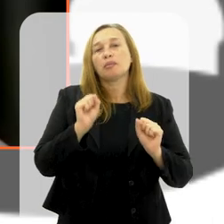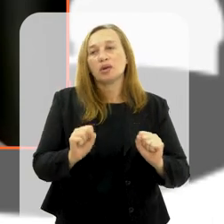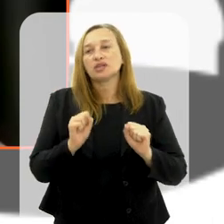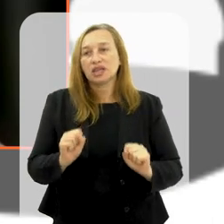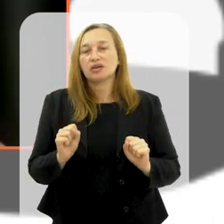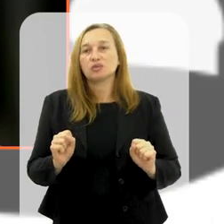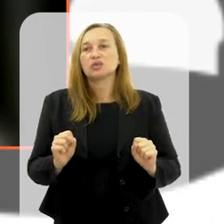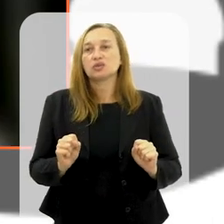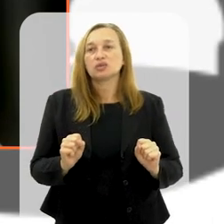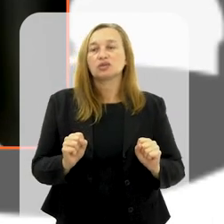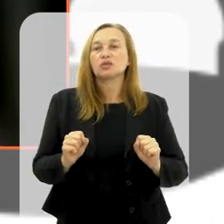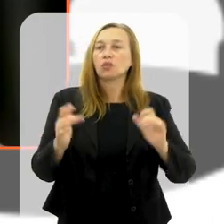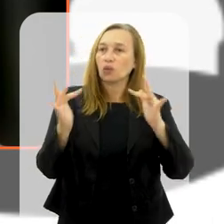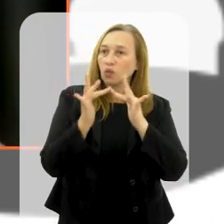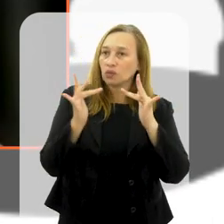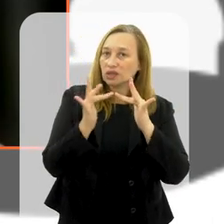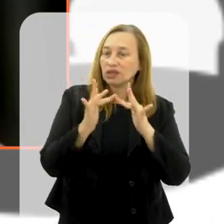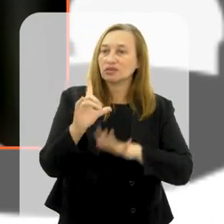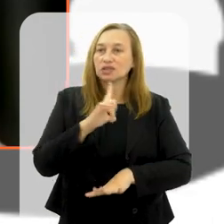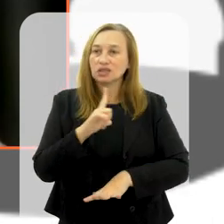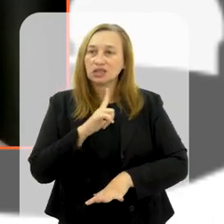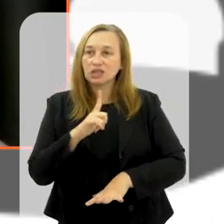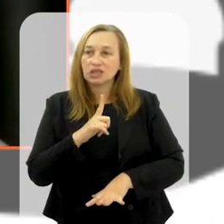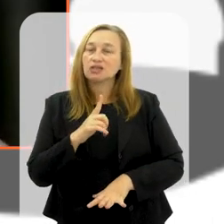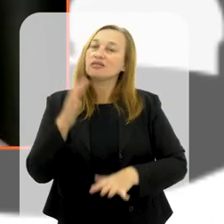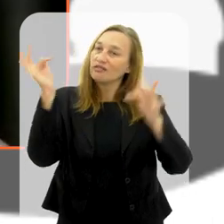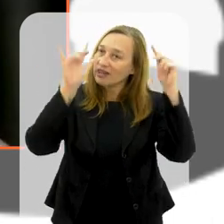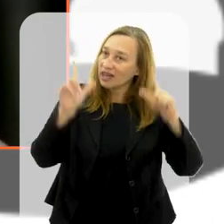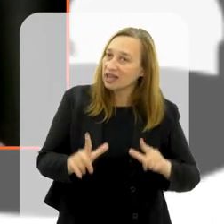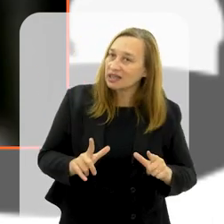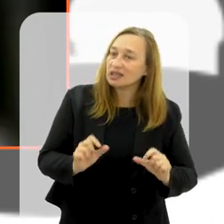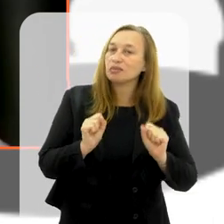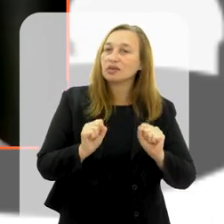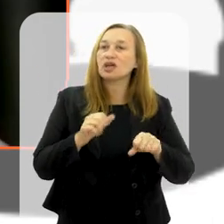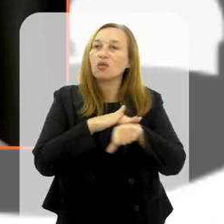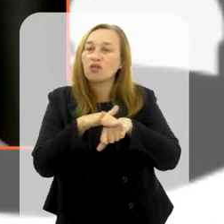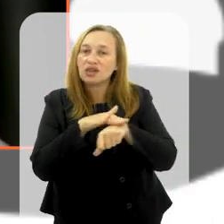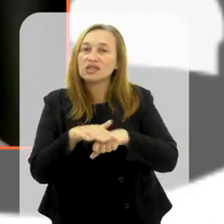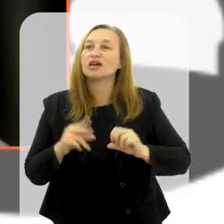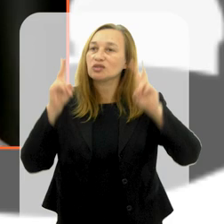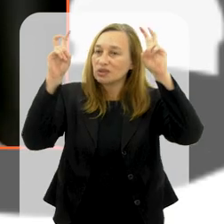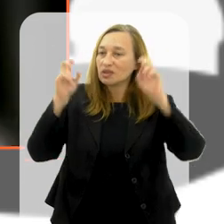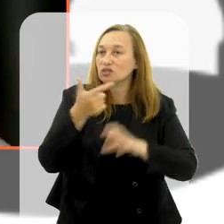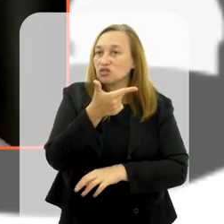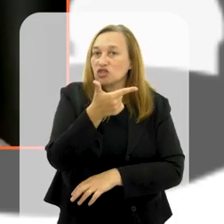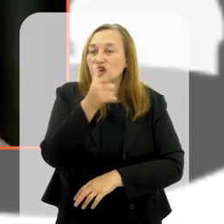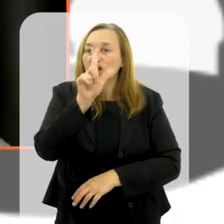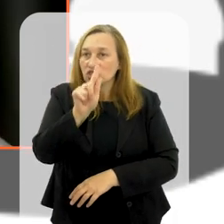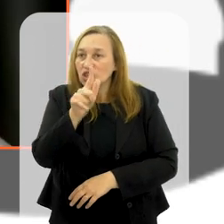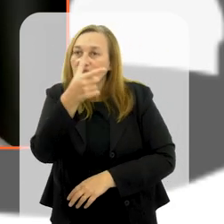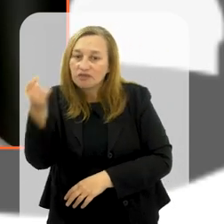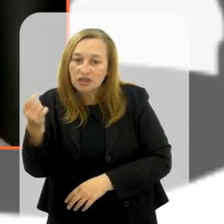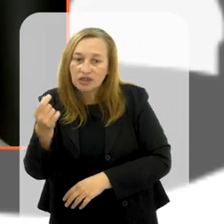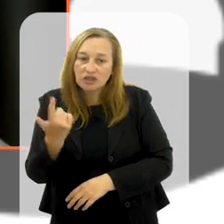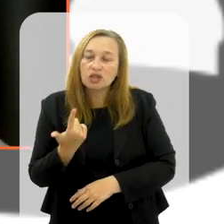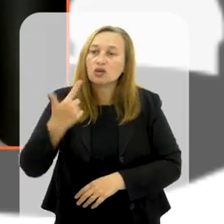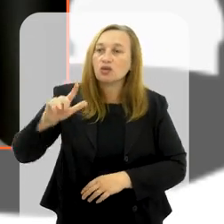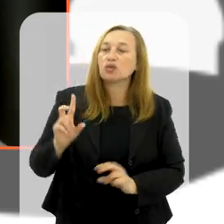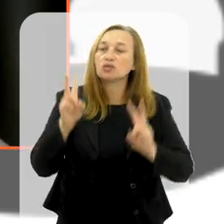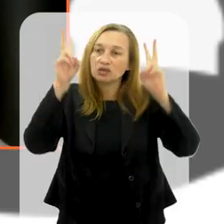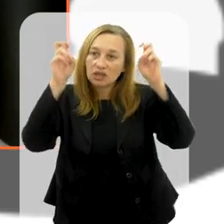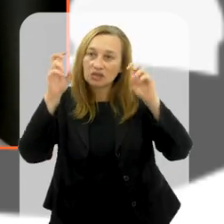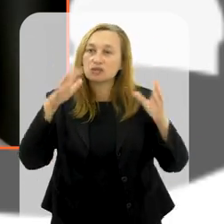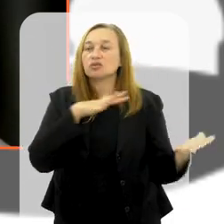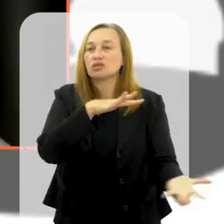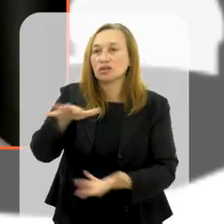nós então podemos manter o contato e vamos ficar muito felizes de conversar sobre esse assunto do G20 ou dos BRICS ou de outros